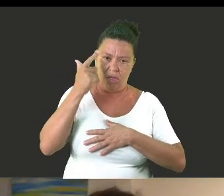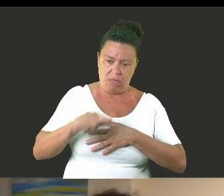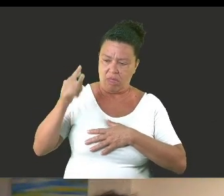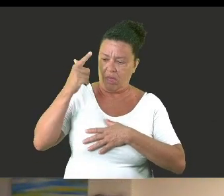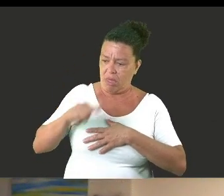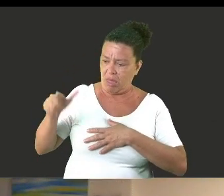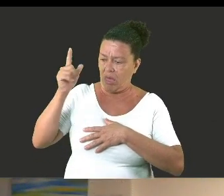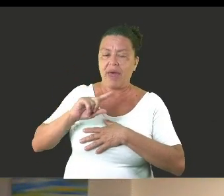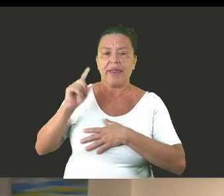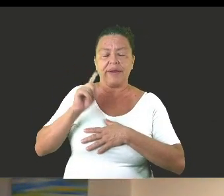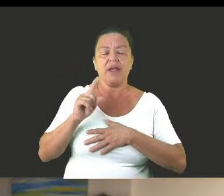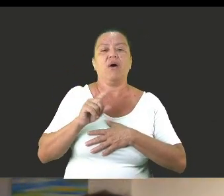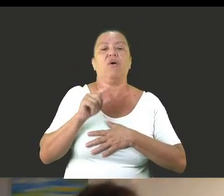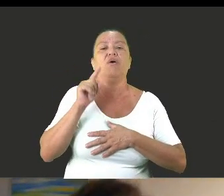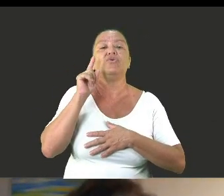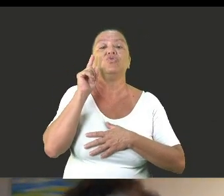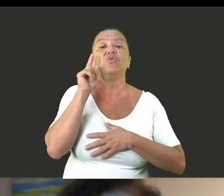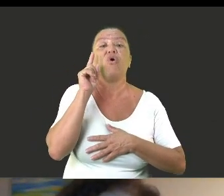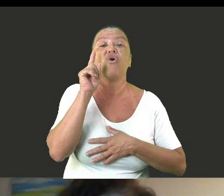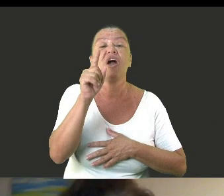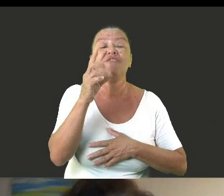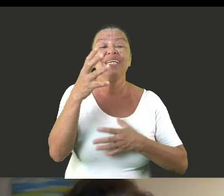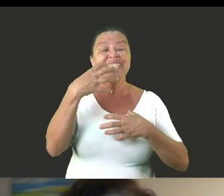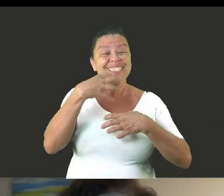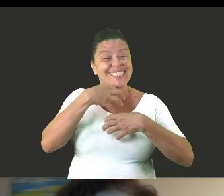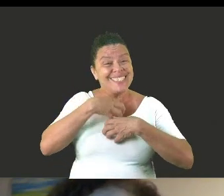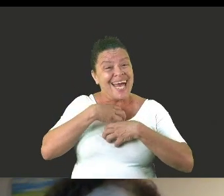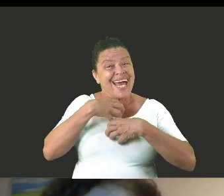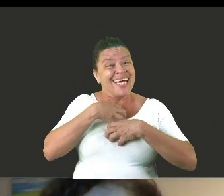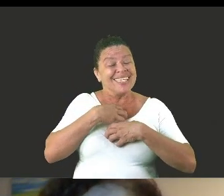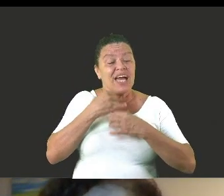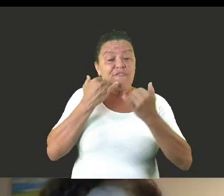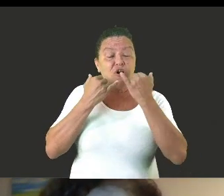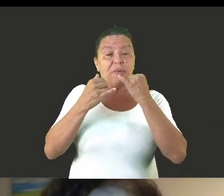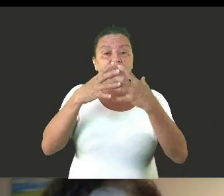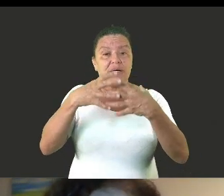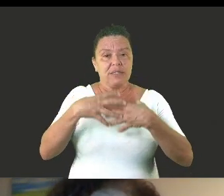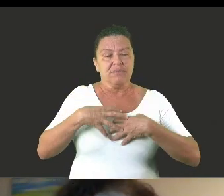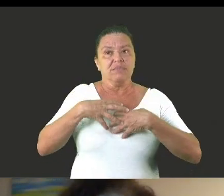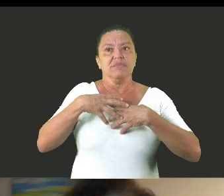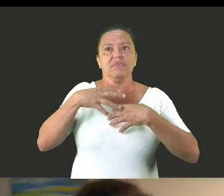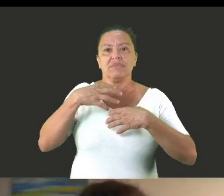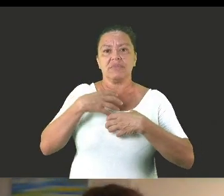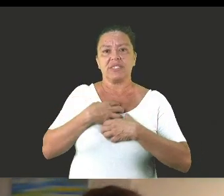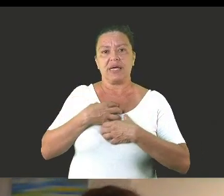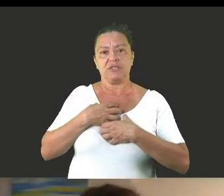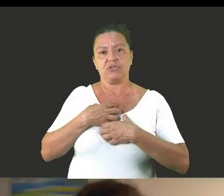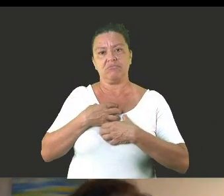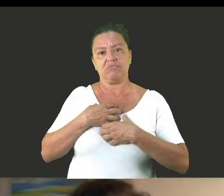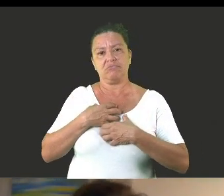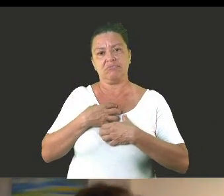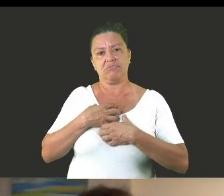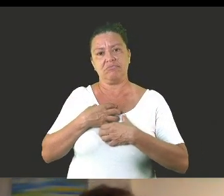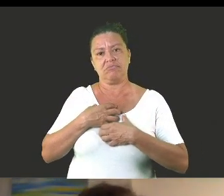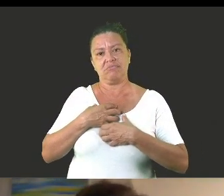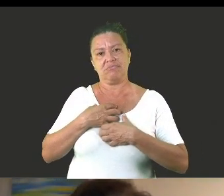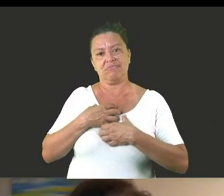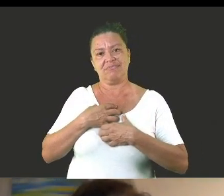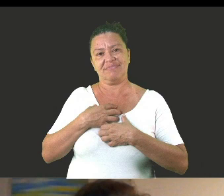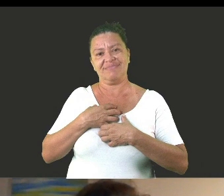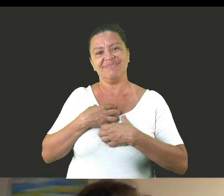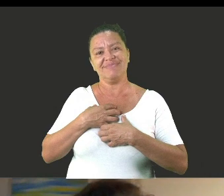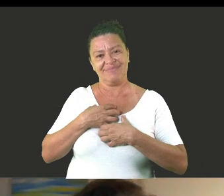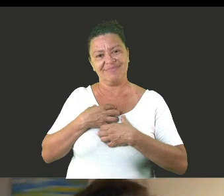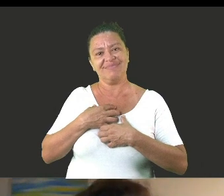é isso. É através daquela sensação, da informação que chega, que se